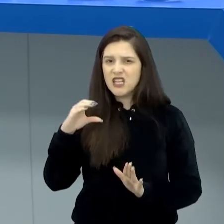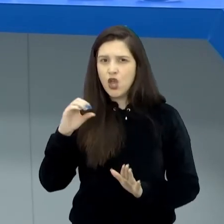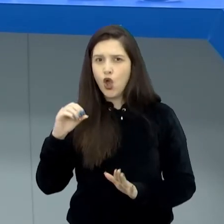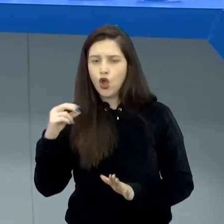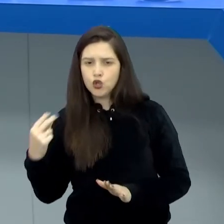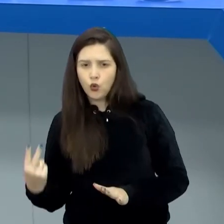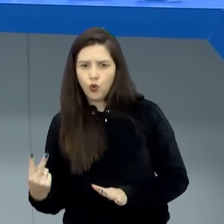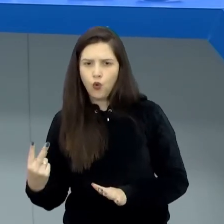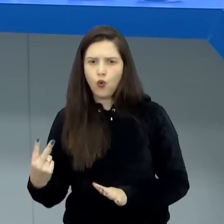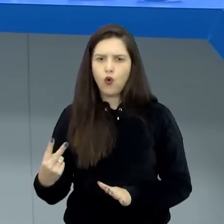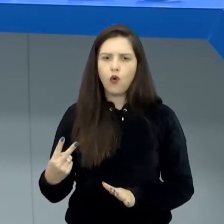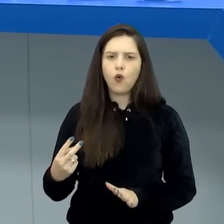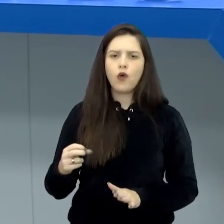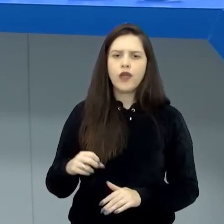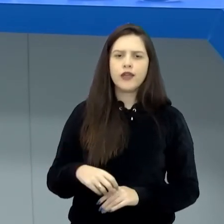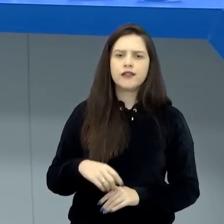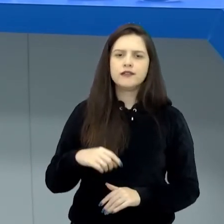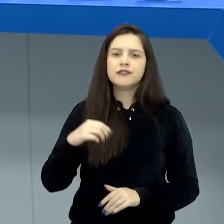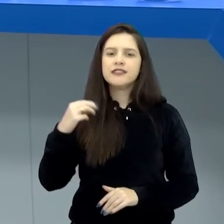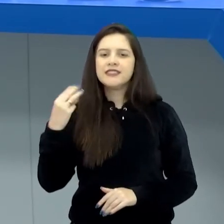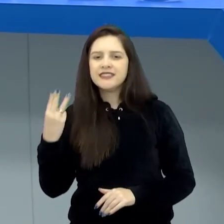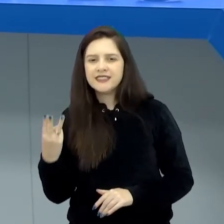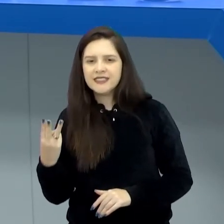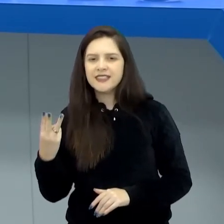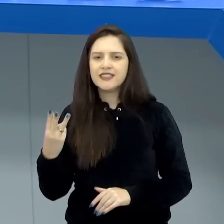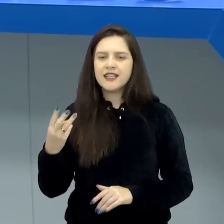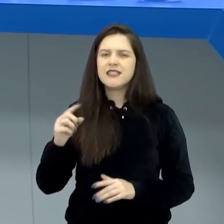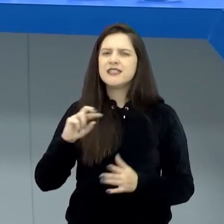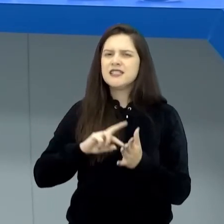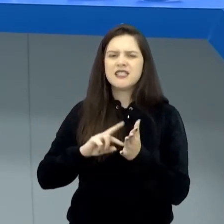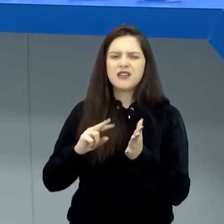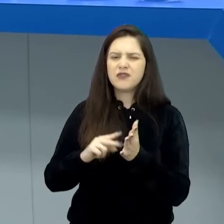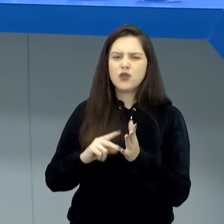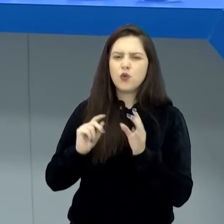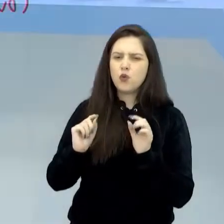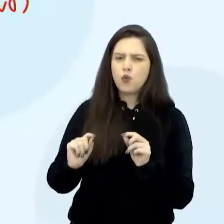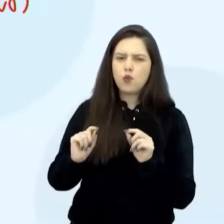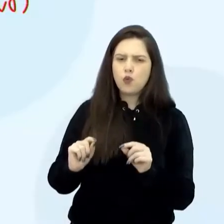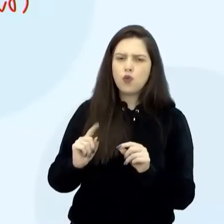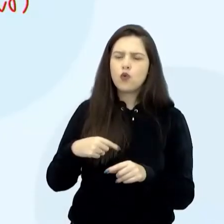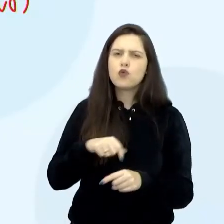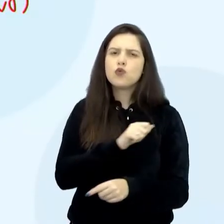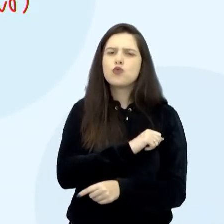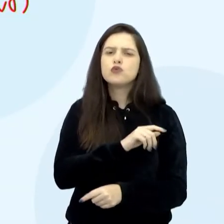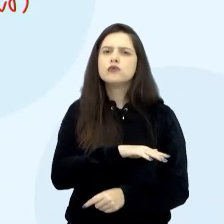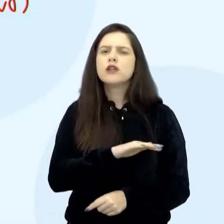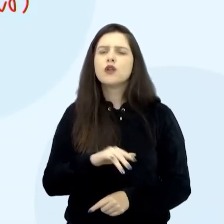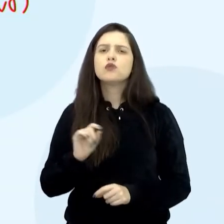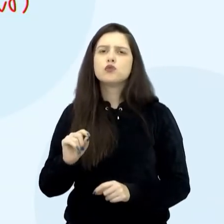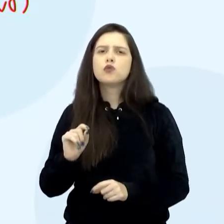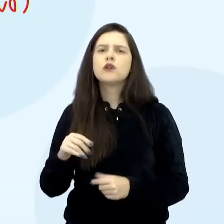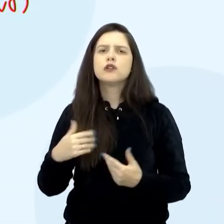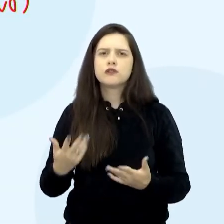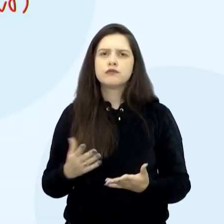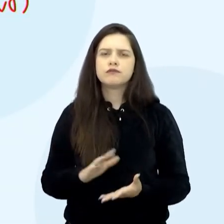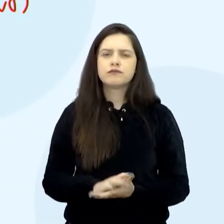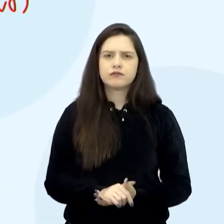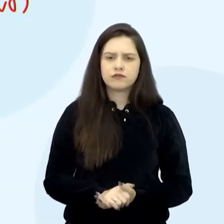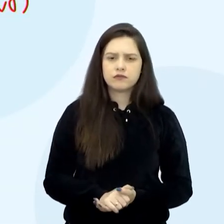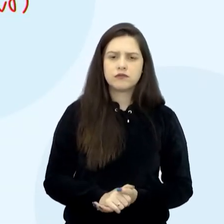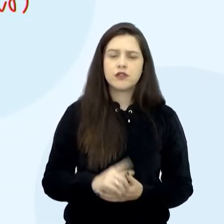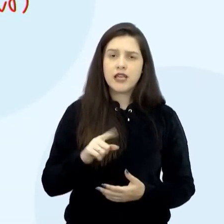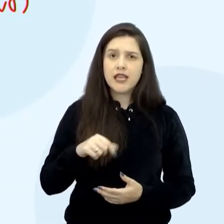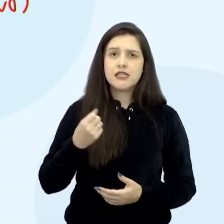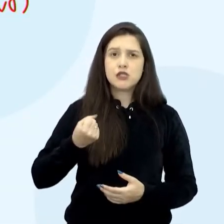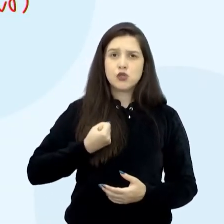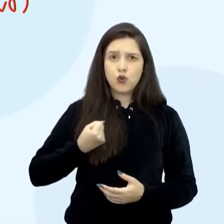ou com o KCO3. O que significam esses números, né? Os nossos alunos podem estar perguntando. Exatamente. Então, esses números